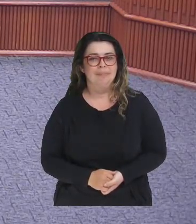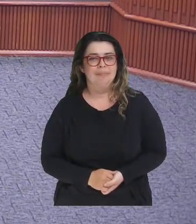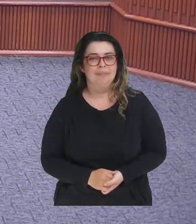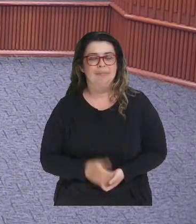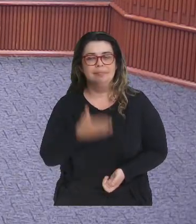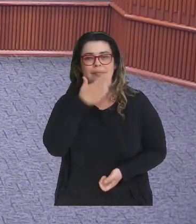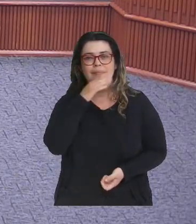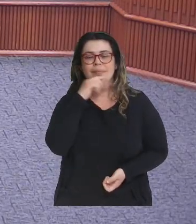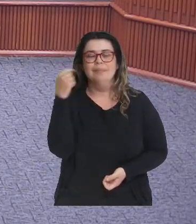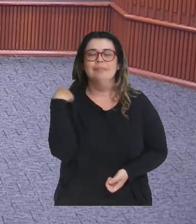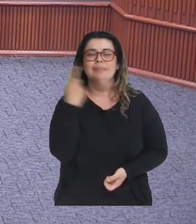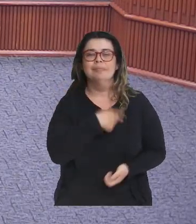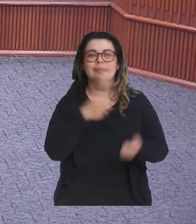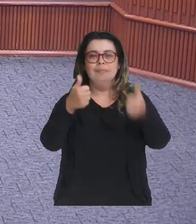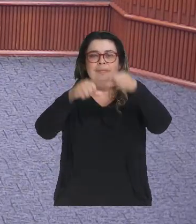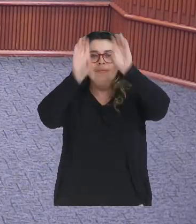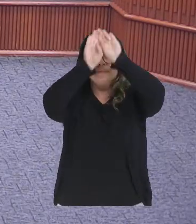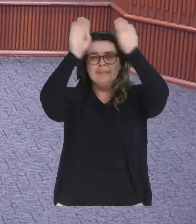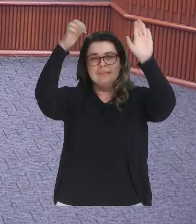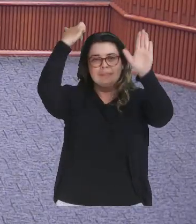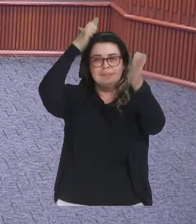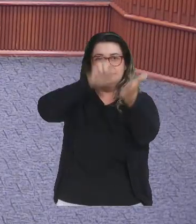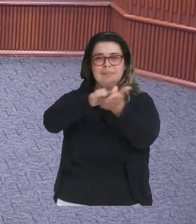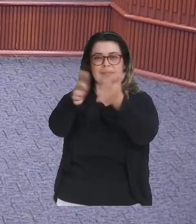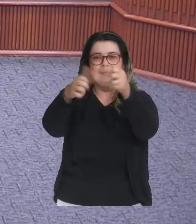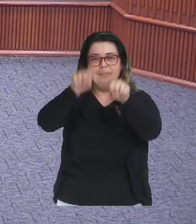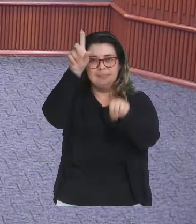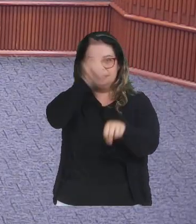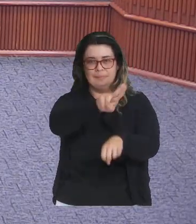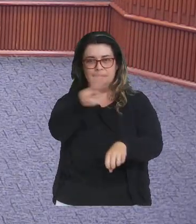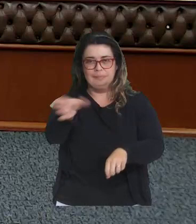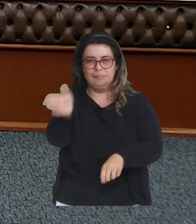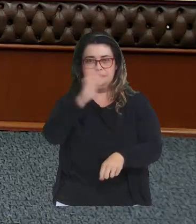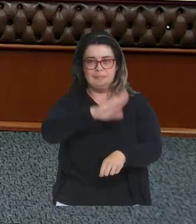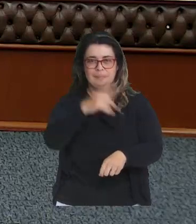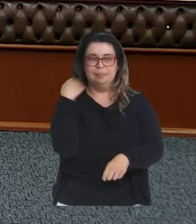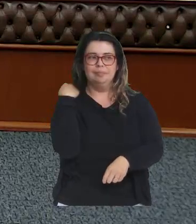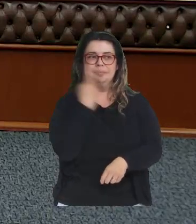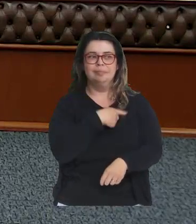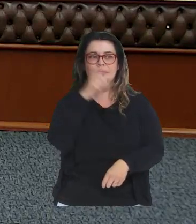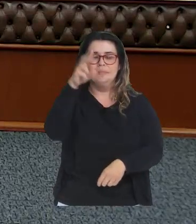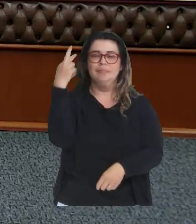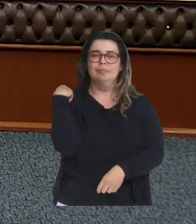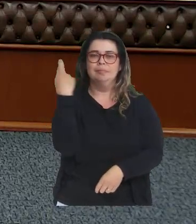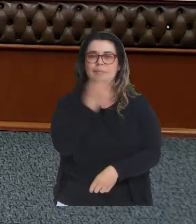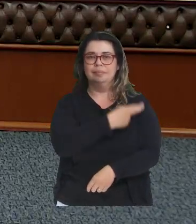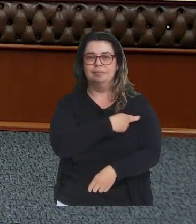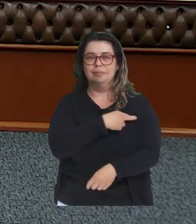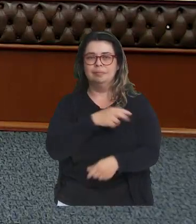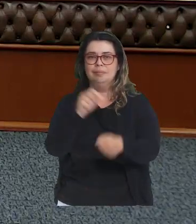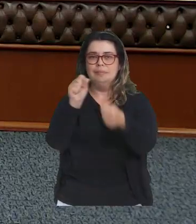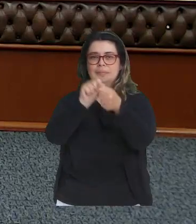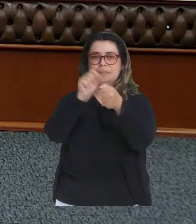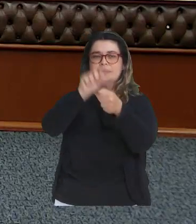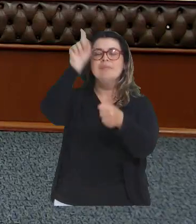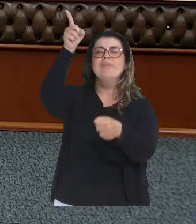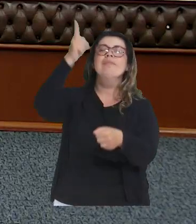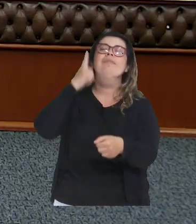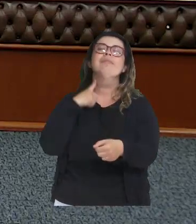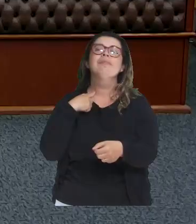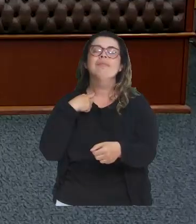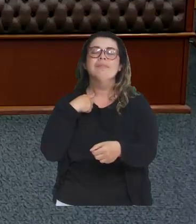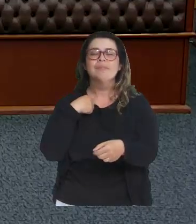Pai nosso que estais nos céus, santificado seja o teu nome. Venha a nós o teu reino, seja feita a